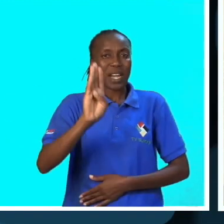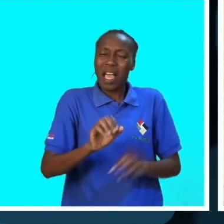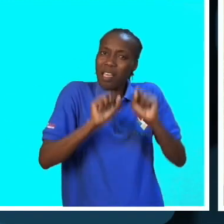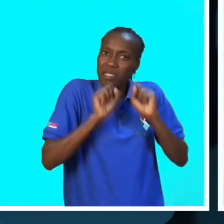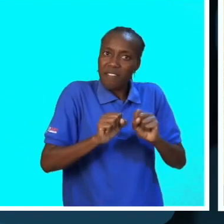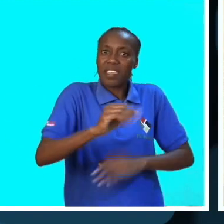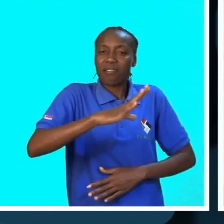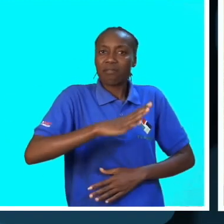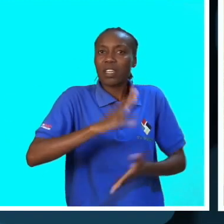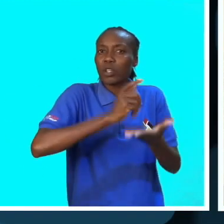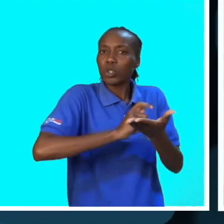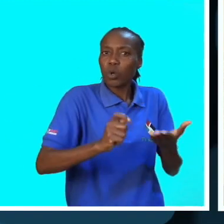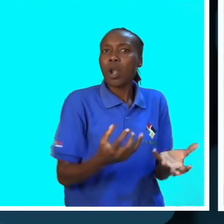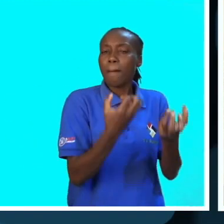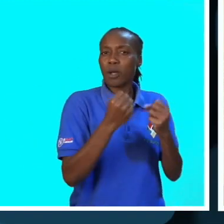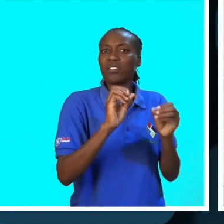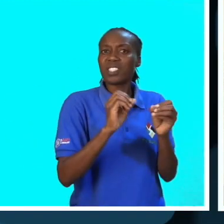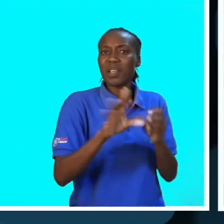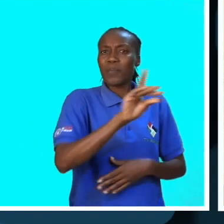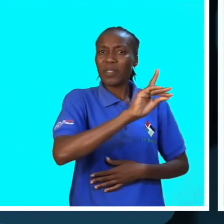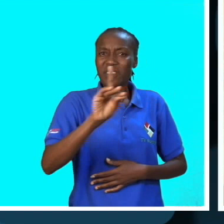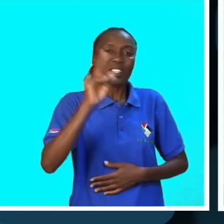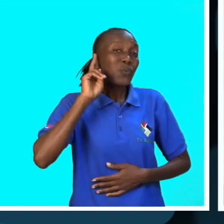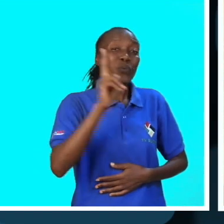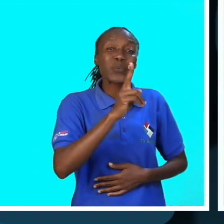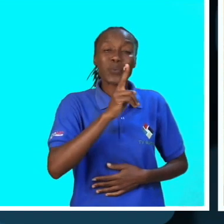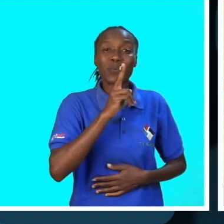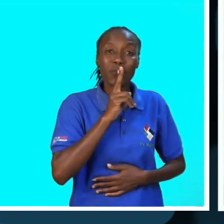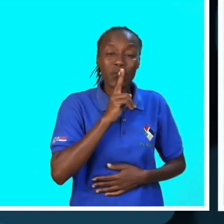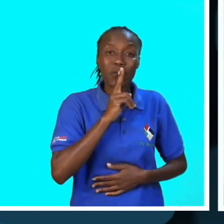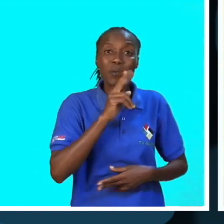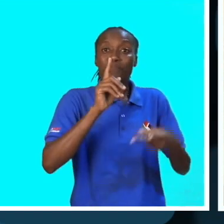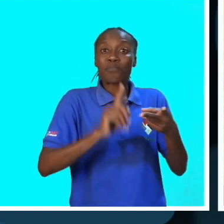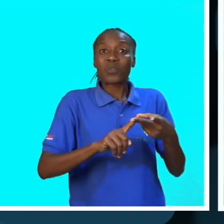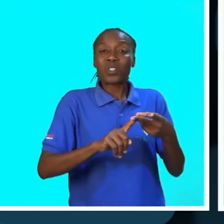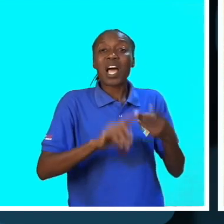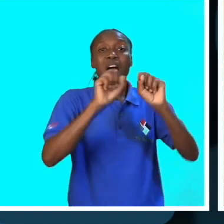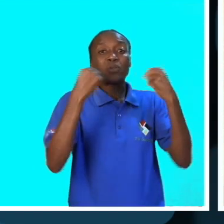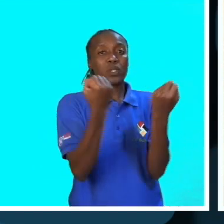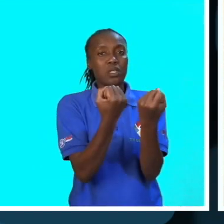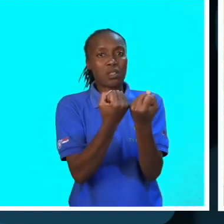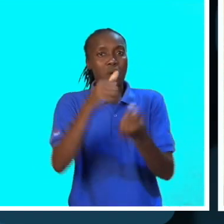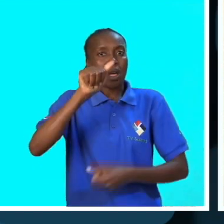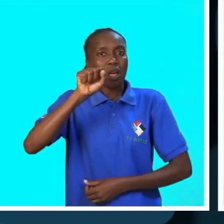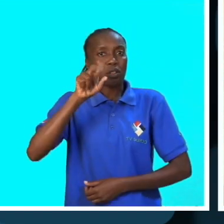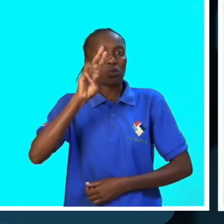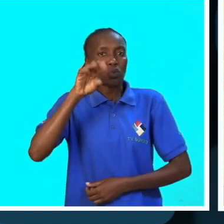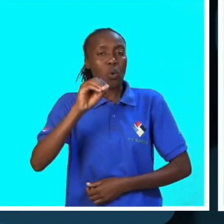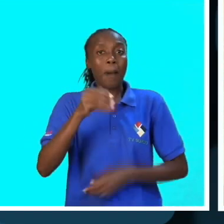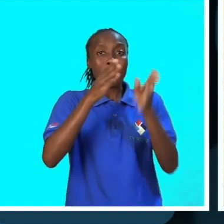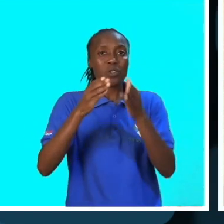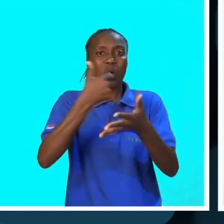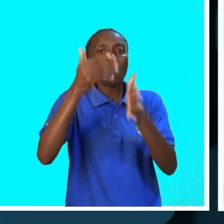escola central da Beira. Agora, deve ser mesmo uma escola que acata. Temos aqui os deficientes auditivos,